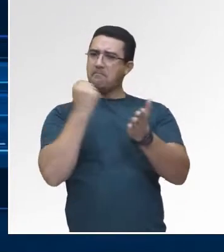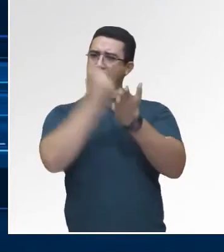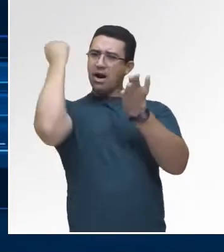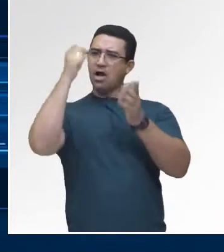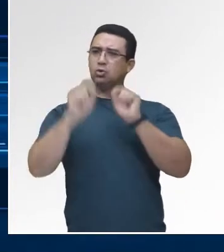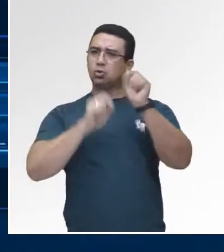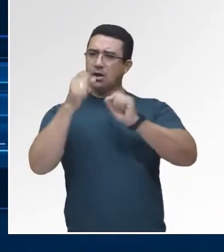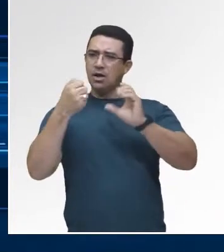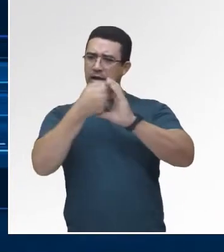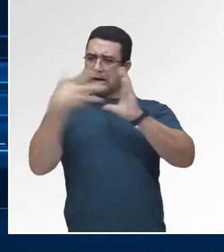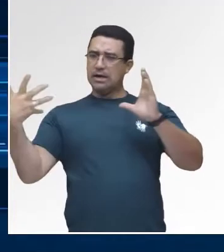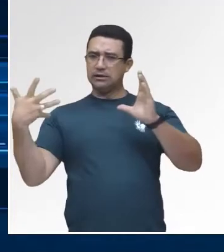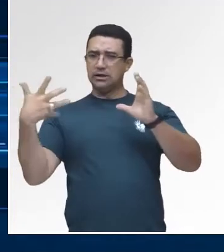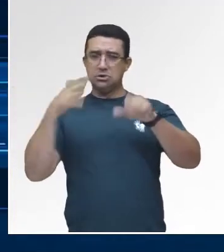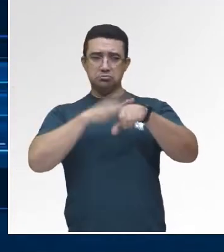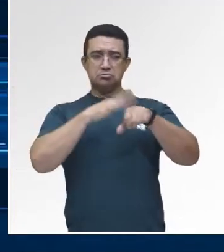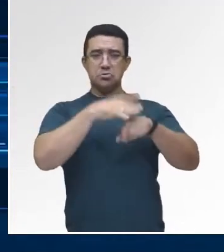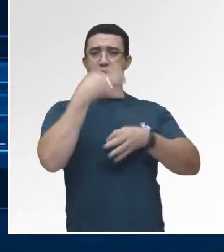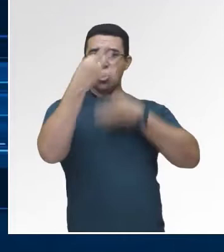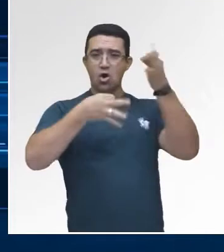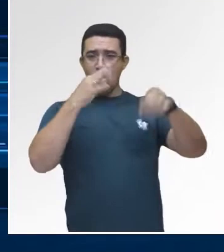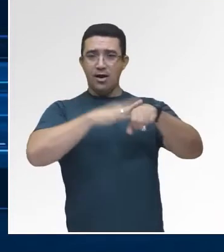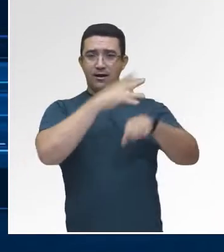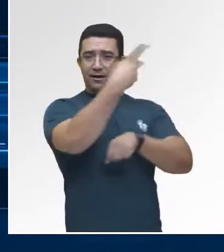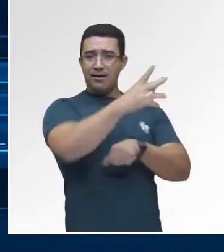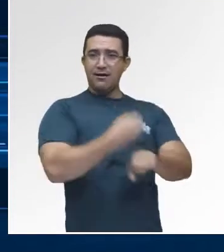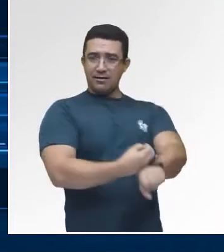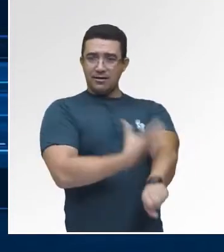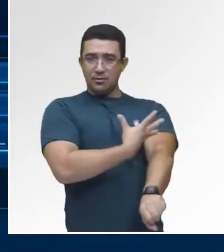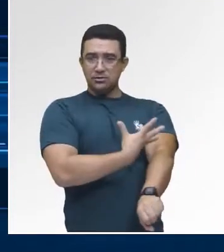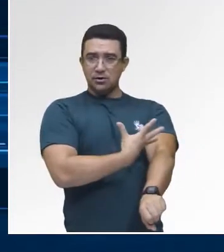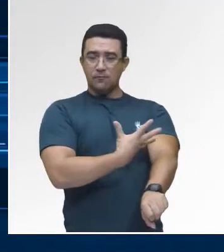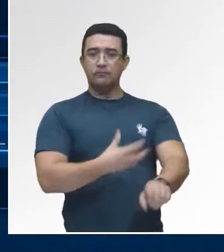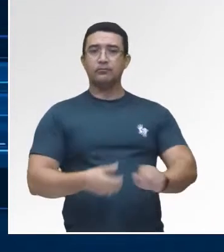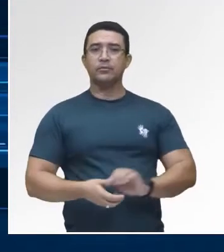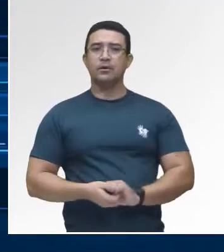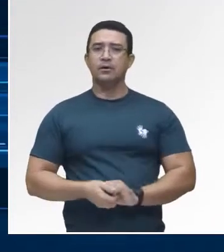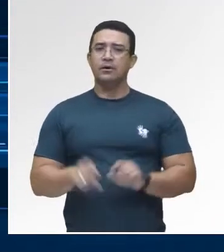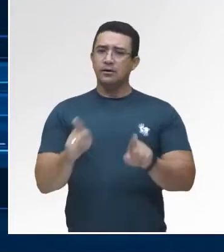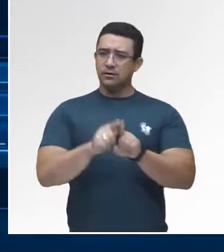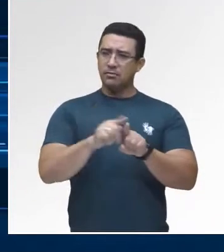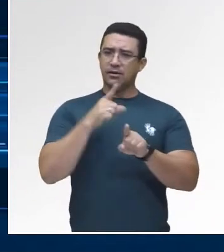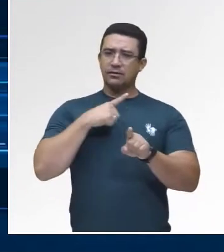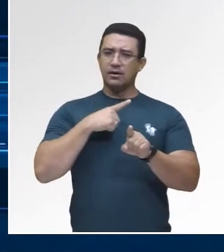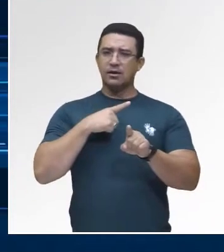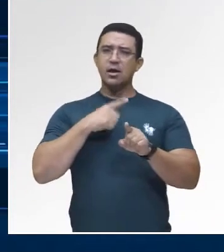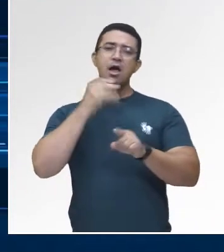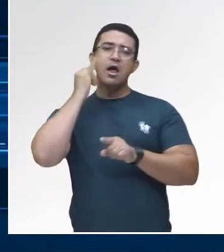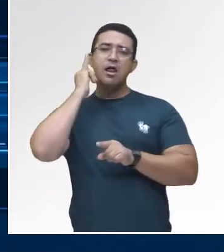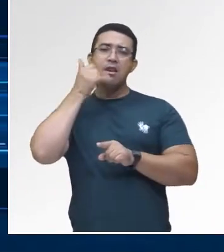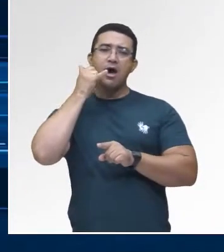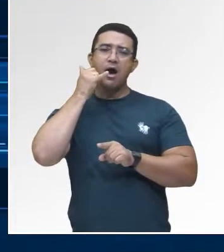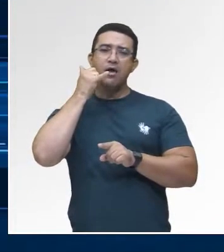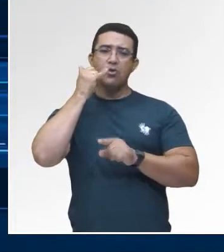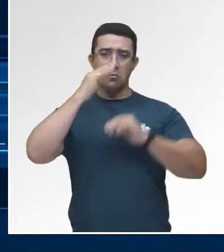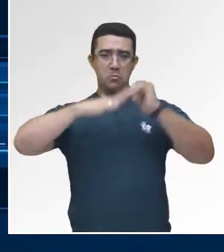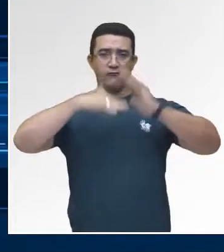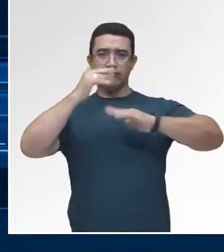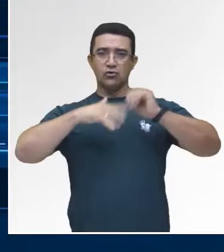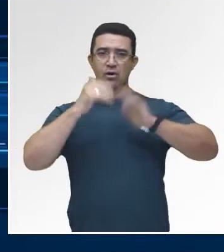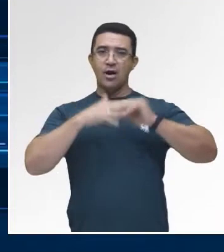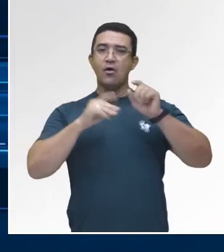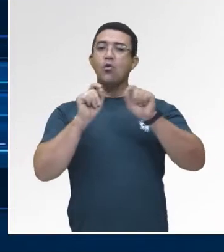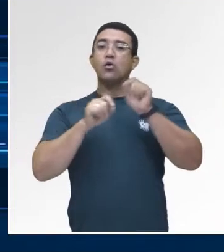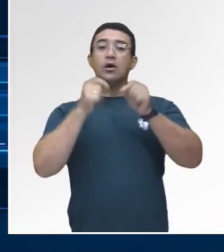características subjetivas e emocionais. Temos também o narrador observador, que ele conta a história do lado de fora, na